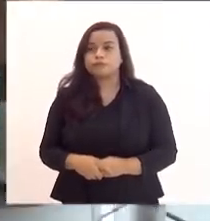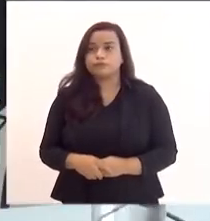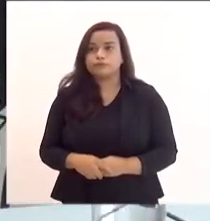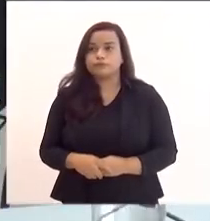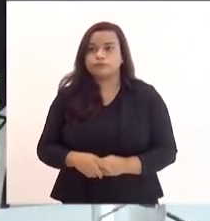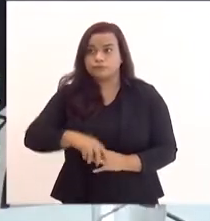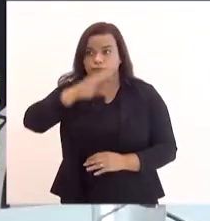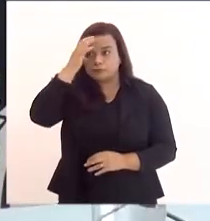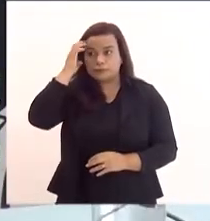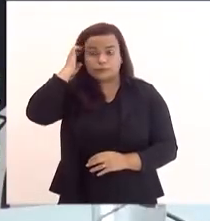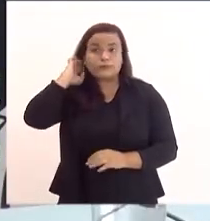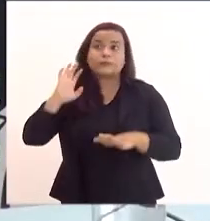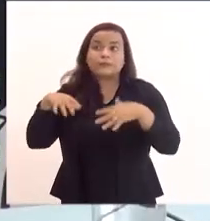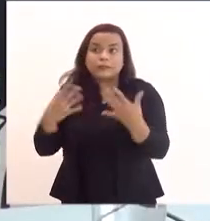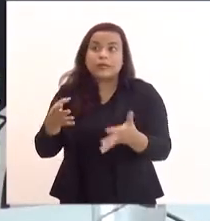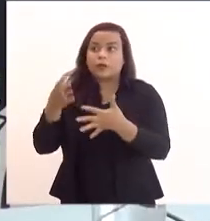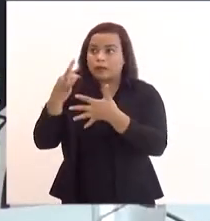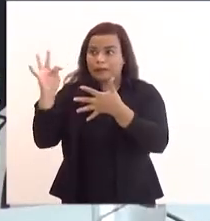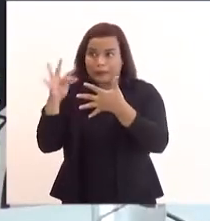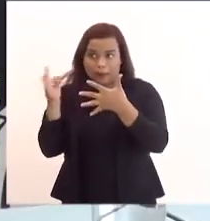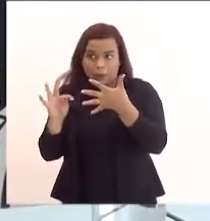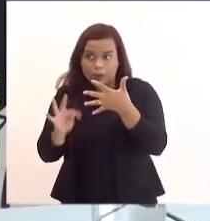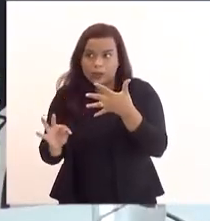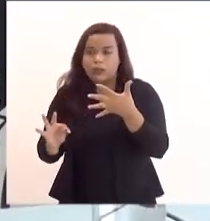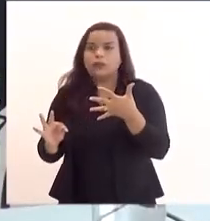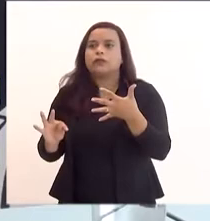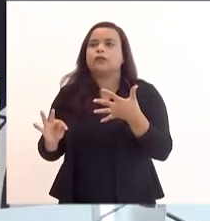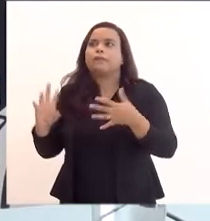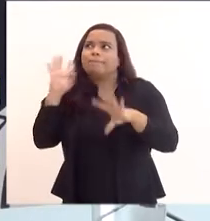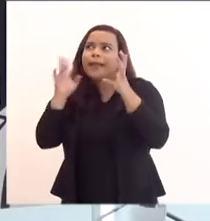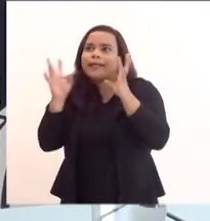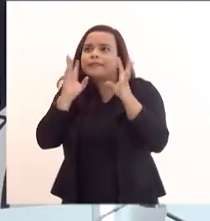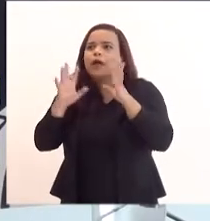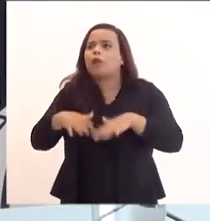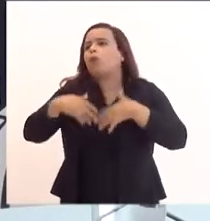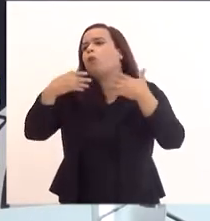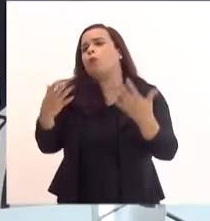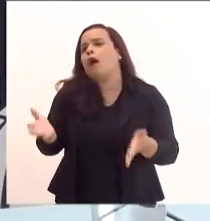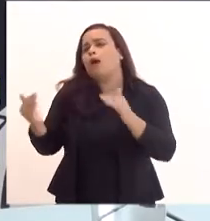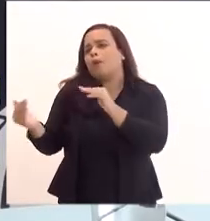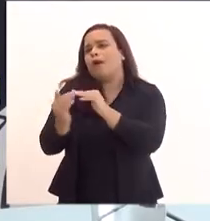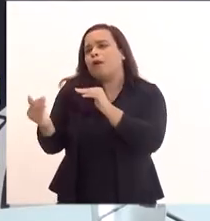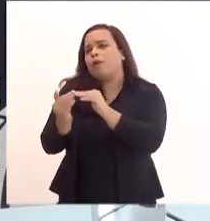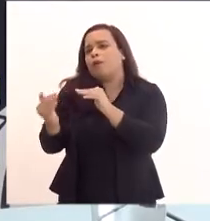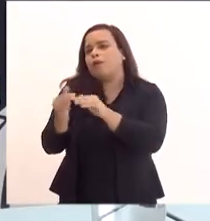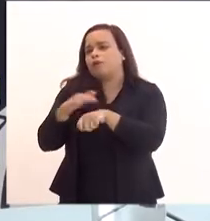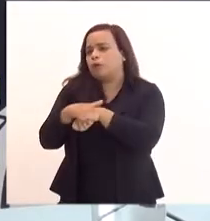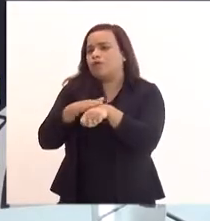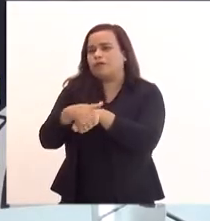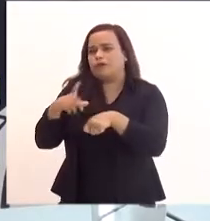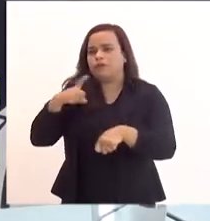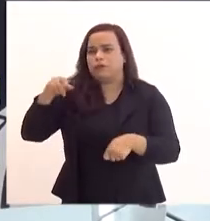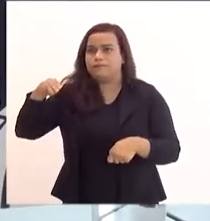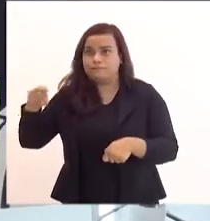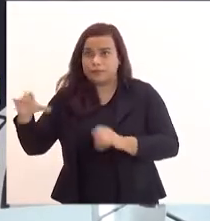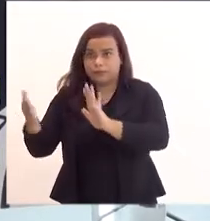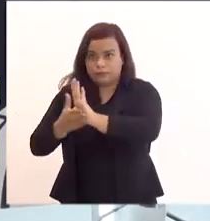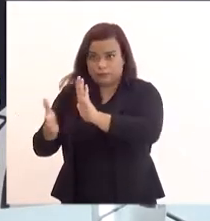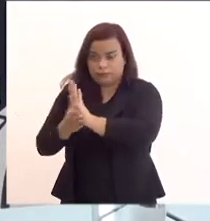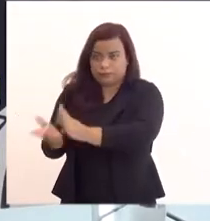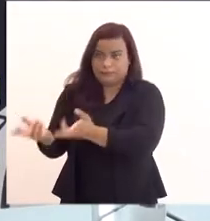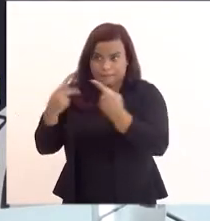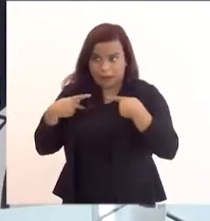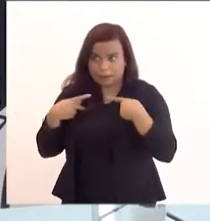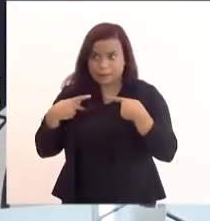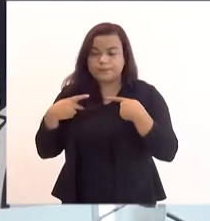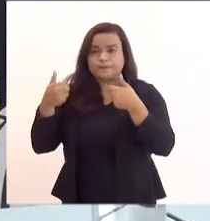Em tese, senhor presidente, qual foi o acordo aqui que me foi proposto pelo deputado Carlos Mink? Em